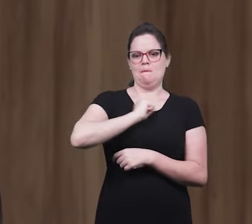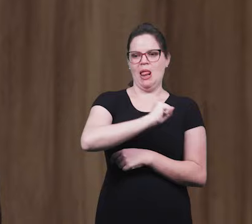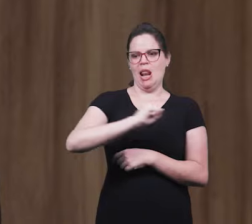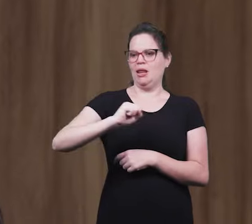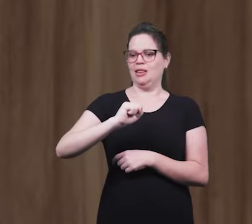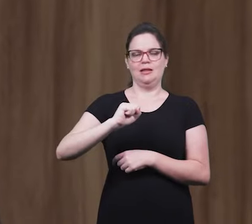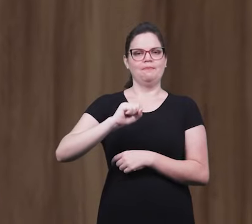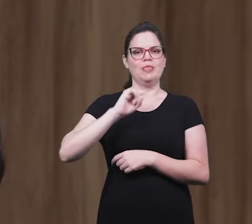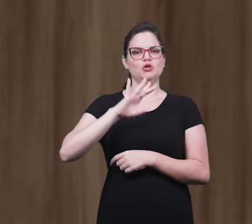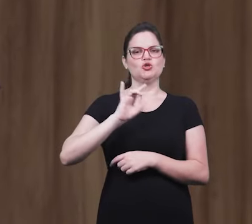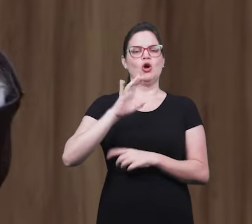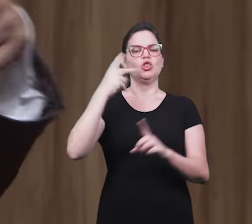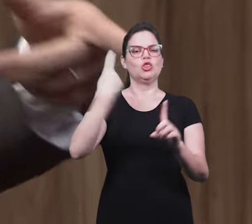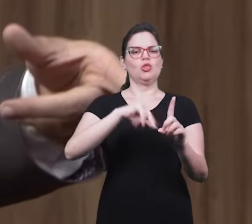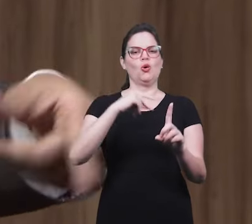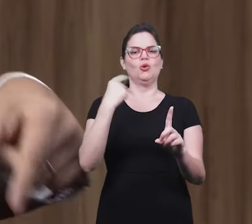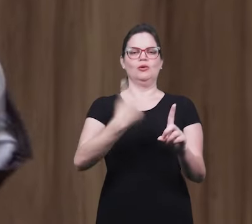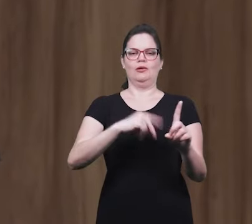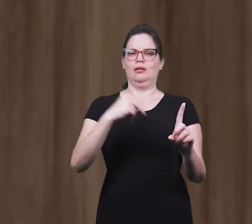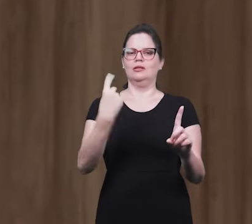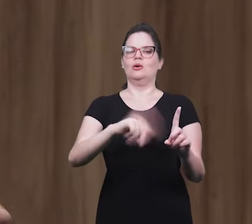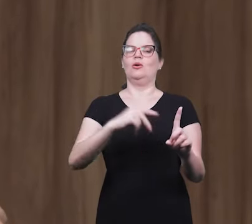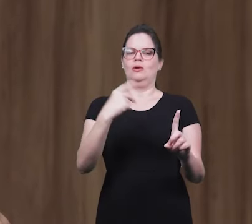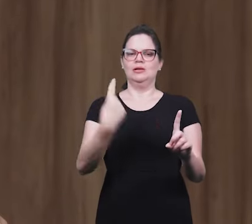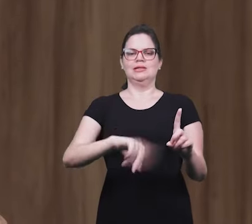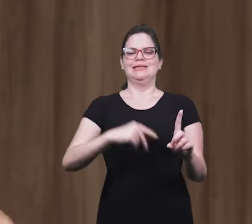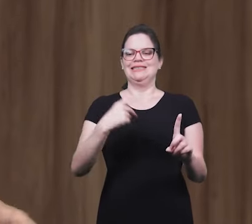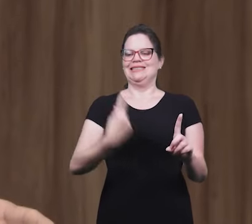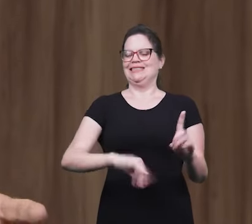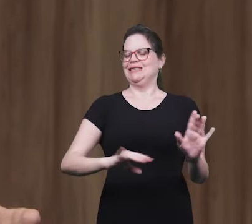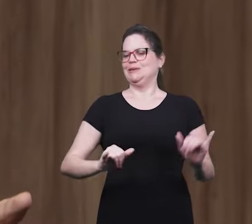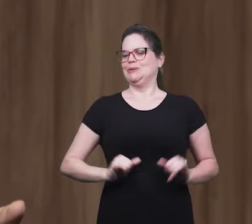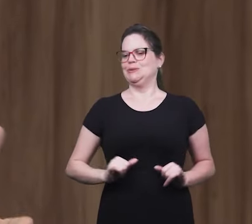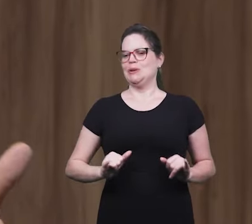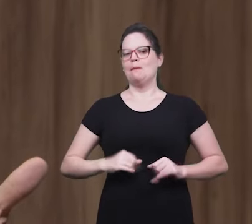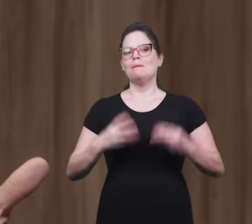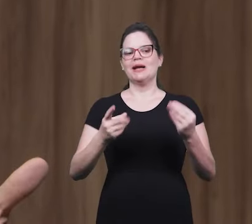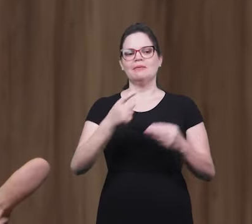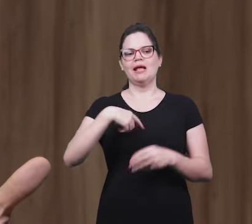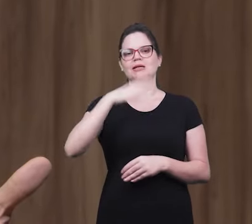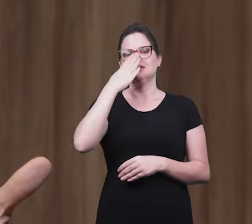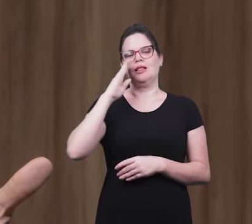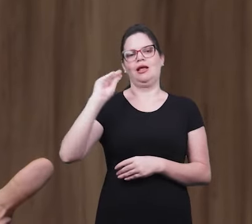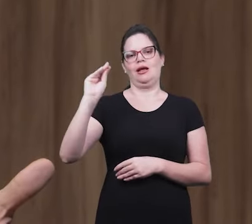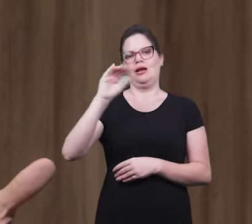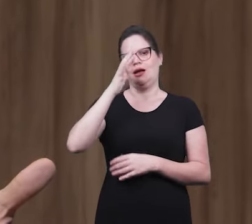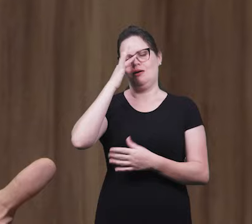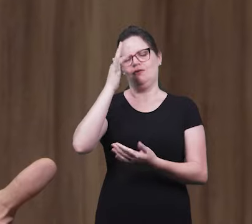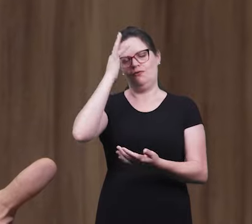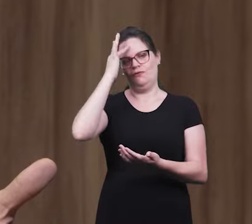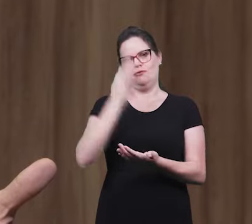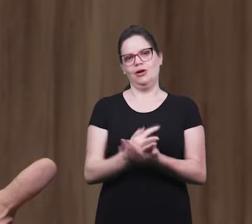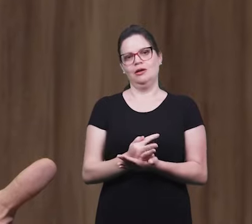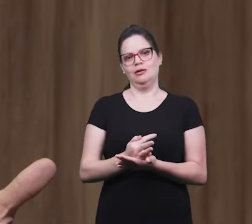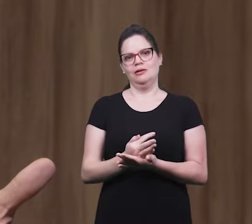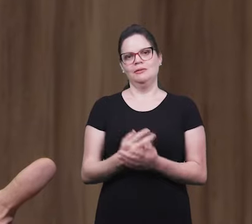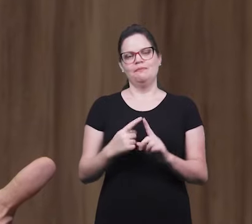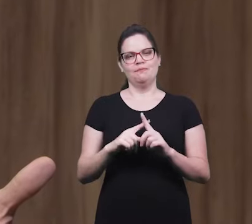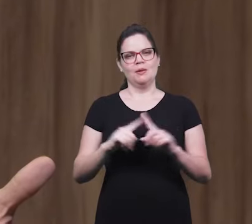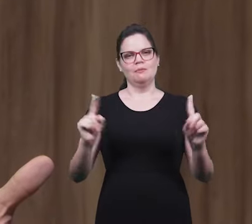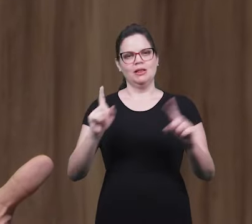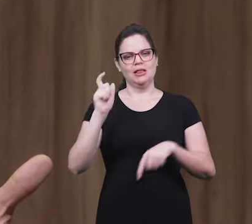ser queimado, e eles não abriam mão, não entregavam e eram torturados. Quando nós olhamos para tudo isso, nós percebemos que